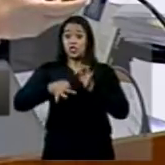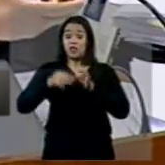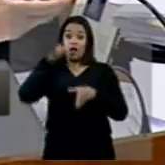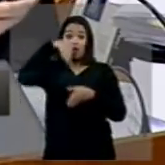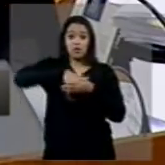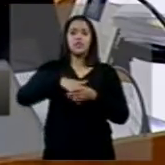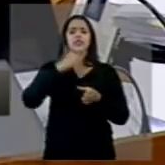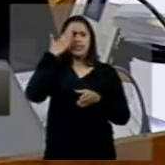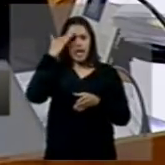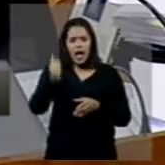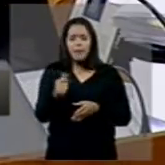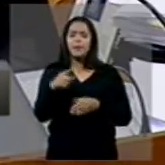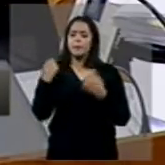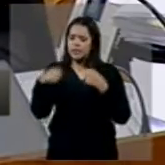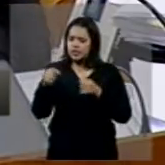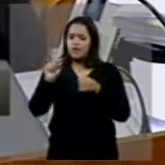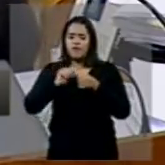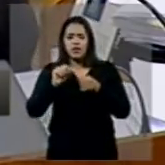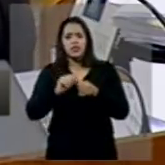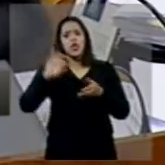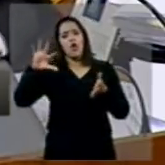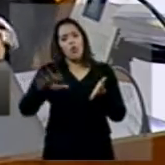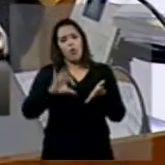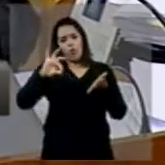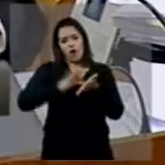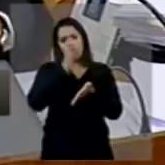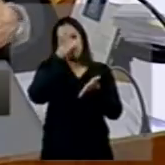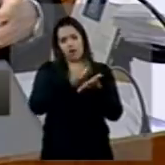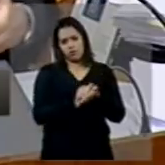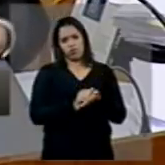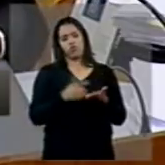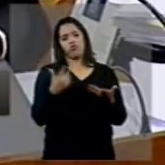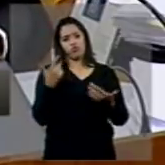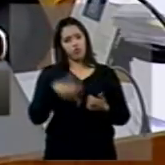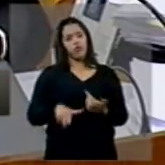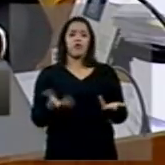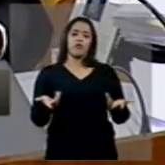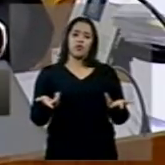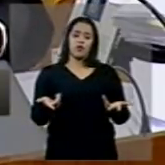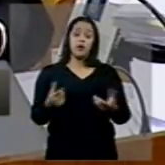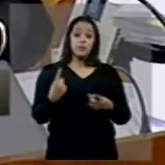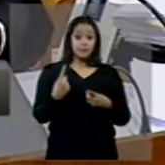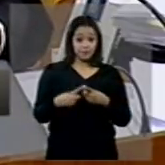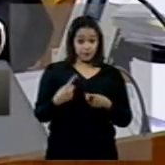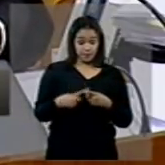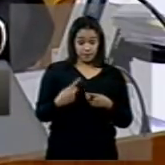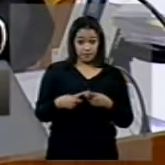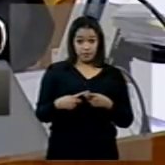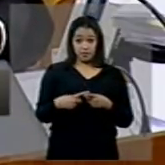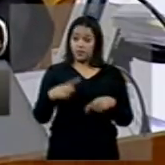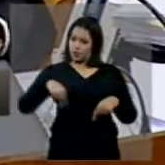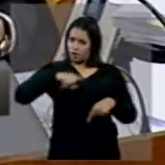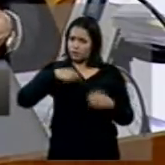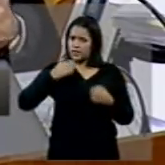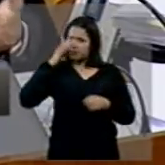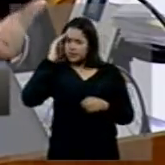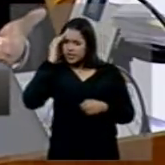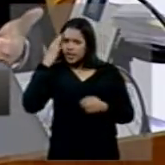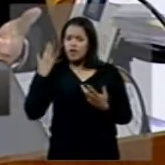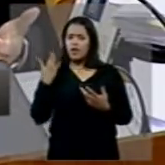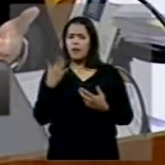saiba que tem que se recadastrar. Ou seja, entender que o eleitor não